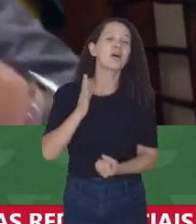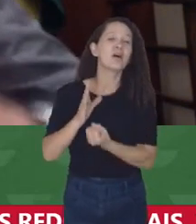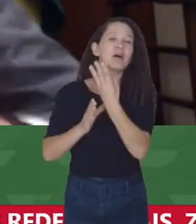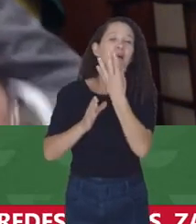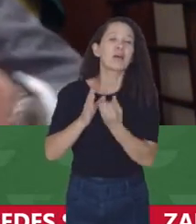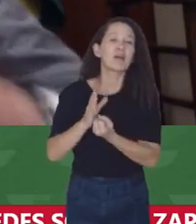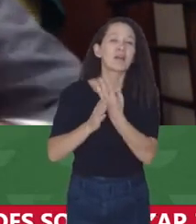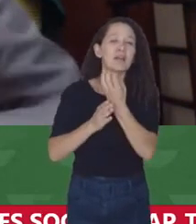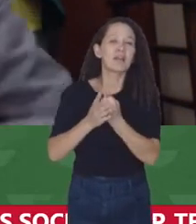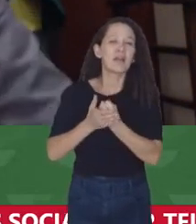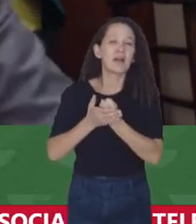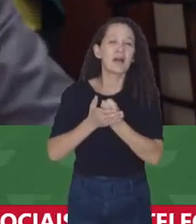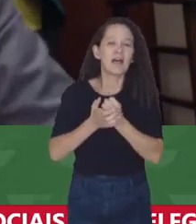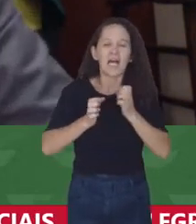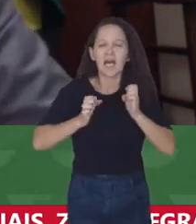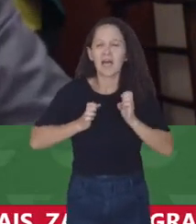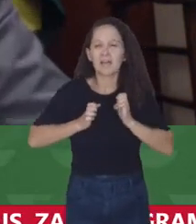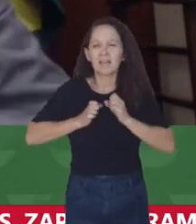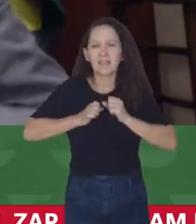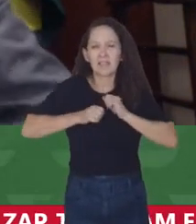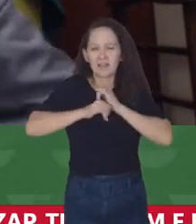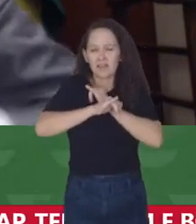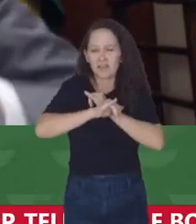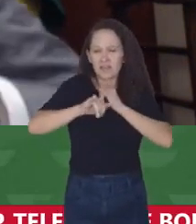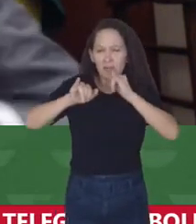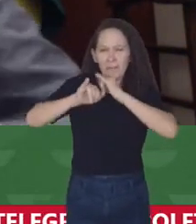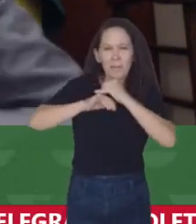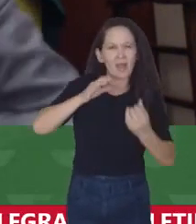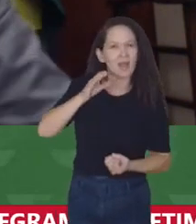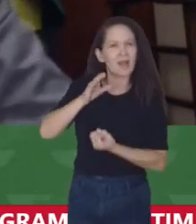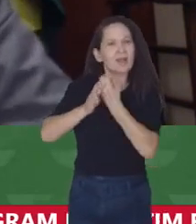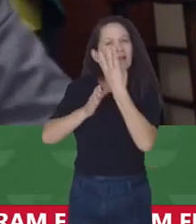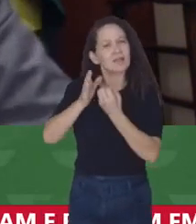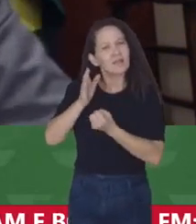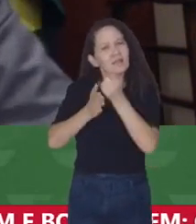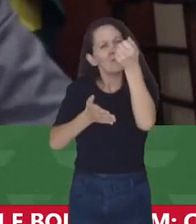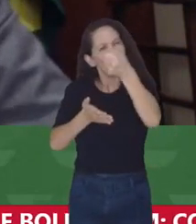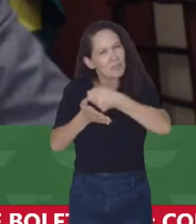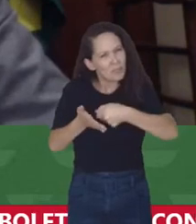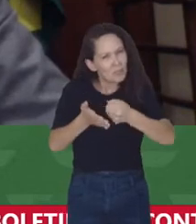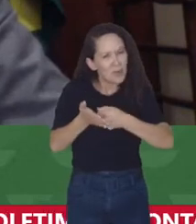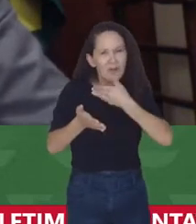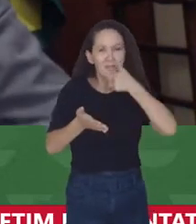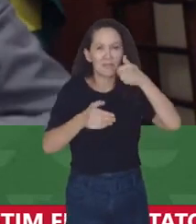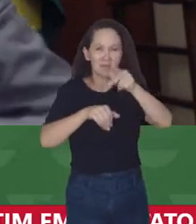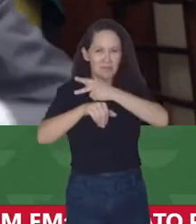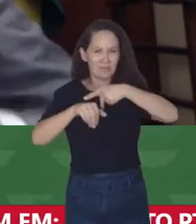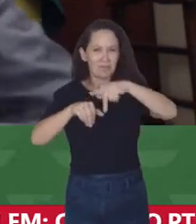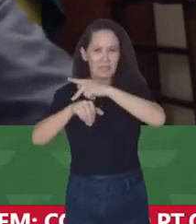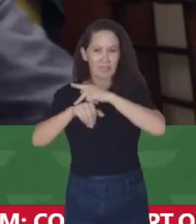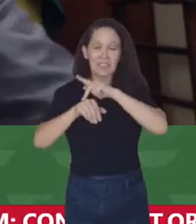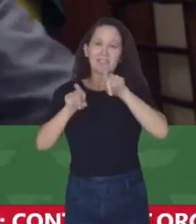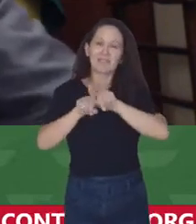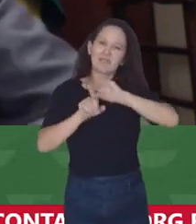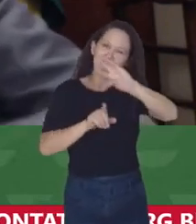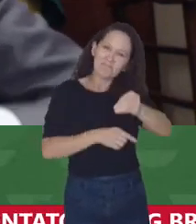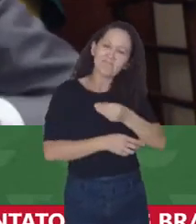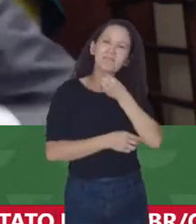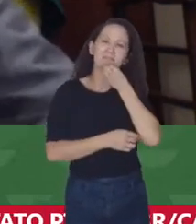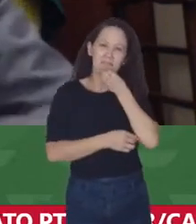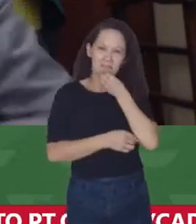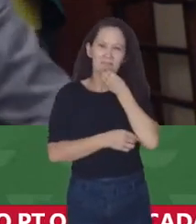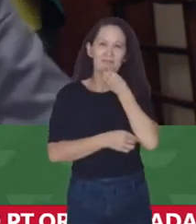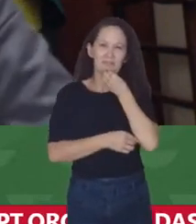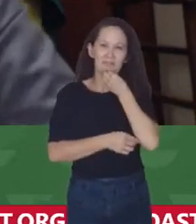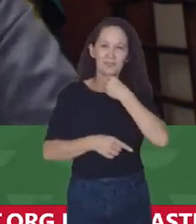efeito multiplicador de riqueza, gerador de tributos e de oportunidades, né?